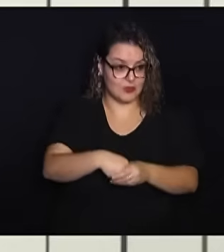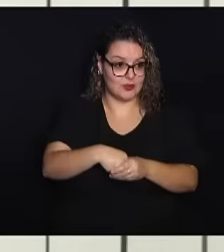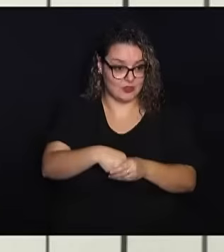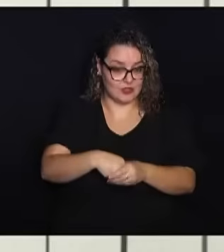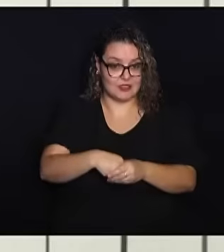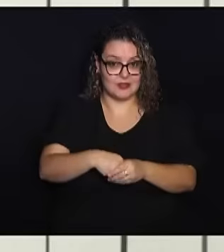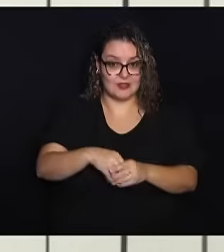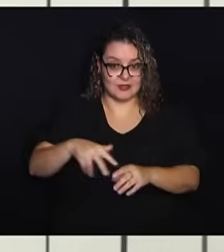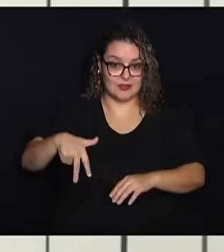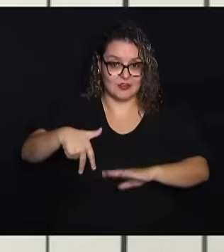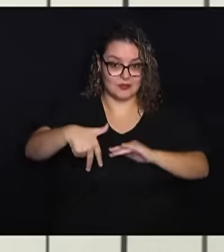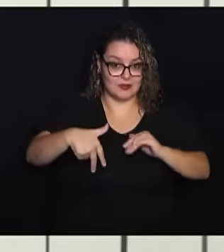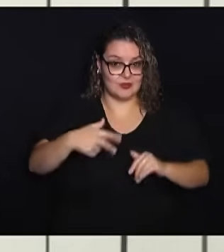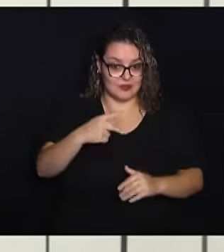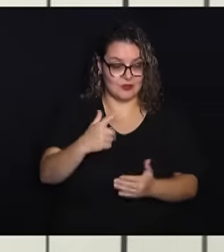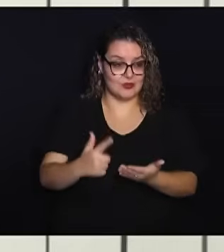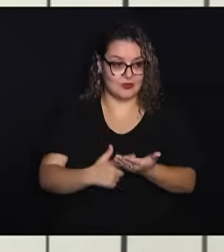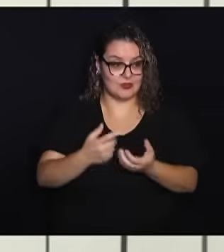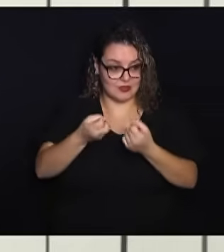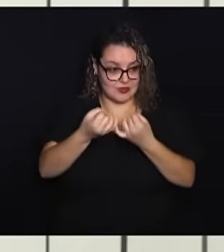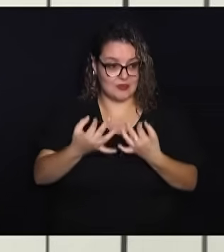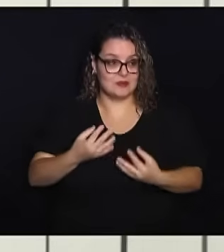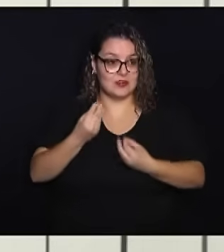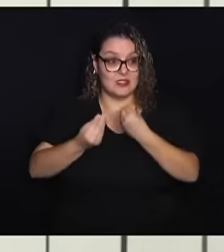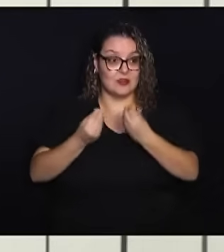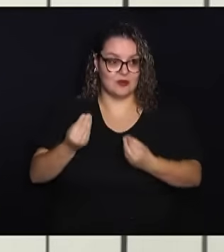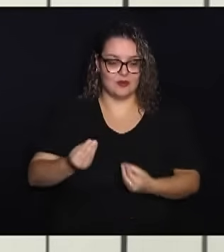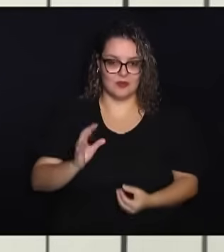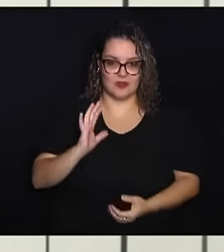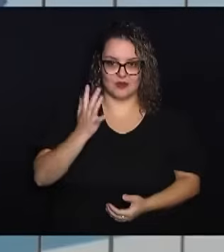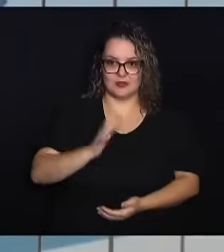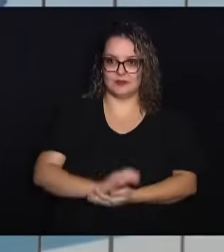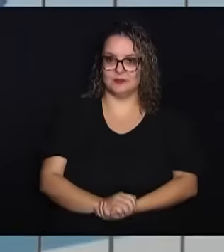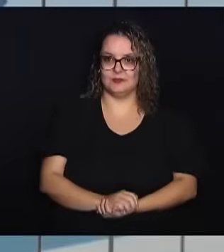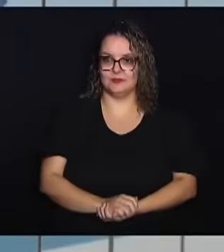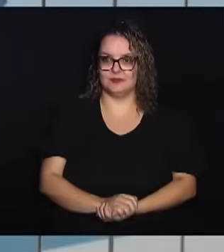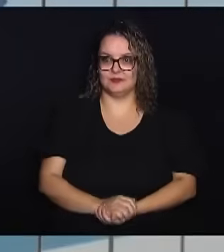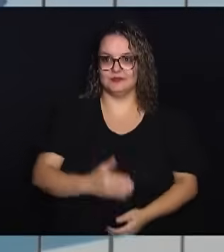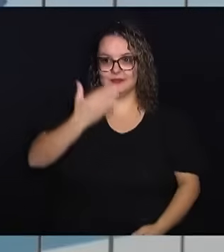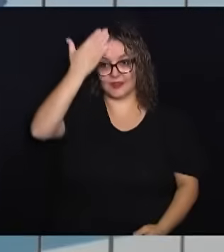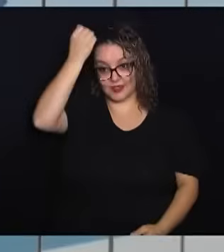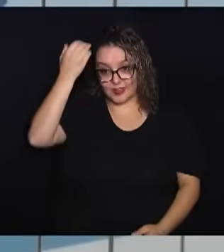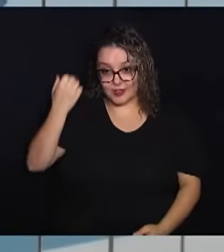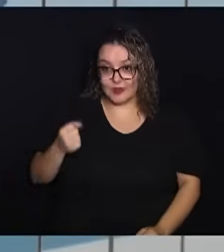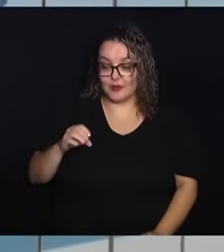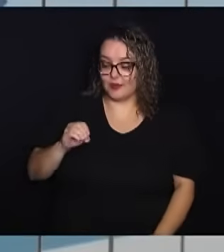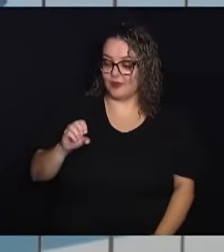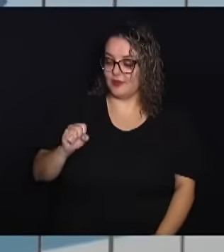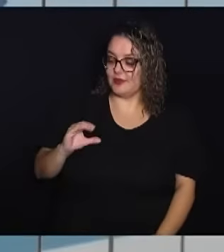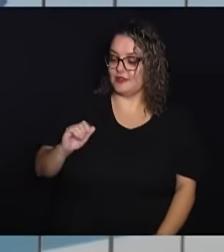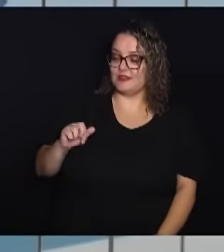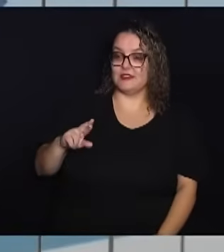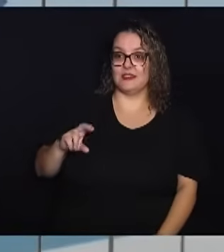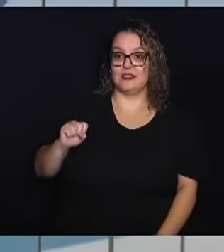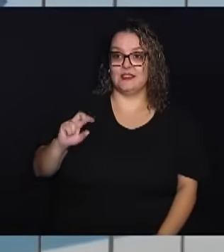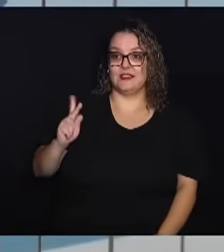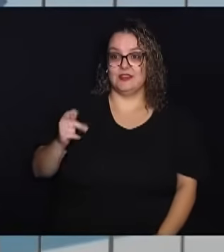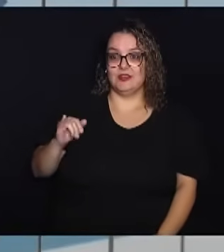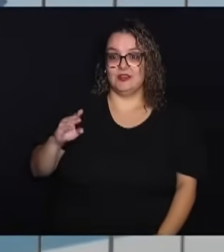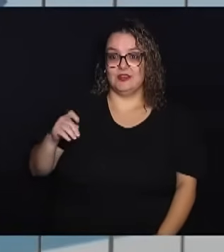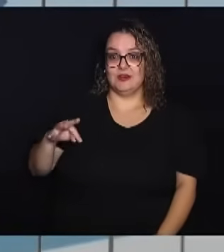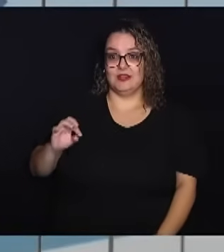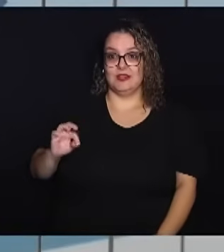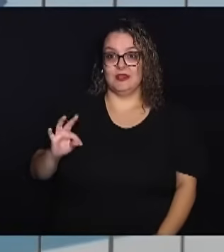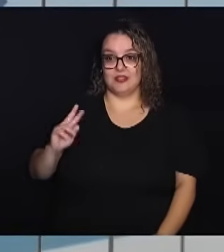são destaques aqui no seu livro. Explica pra gente como é que foi isso. Ô Rúbia, o Oscar Schmidt, ele me deu a honra de escrever